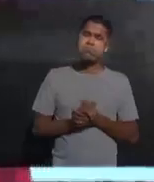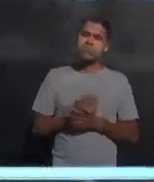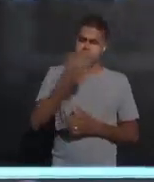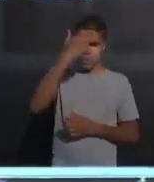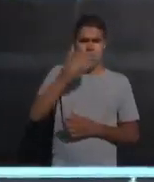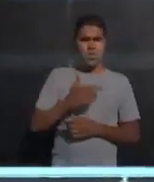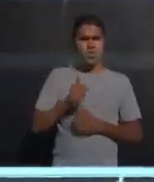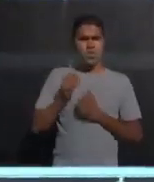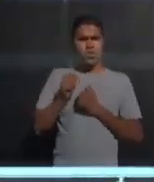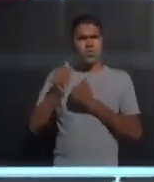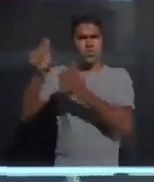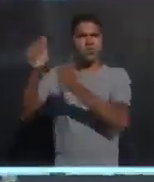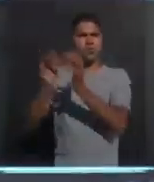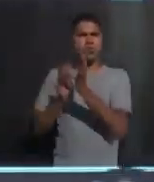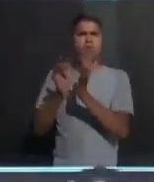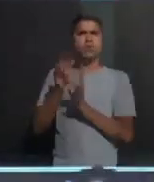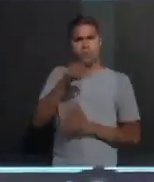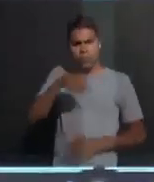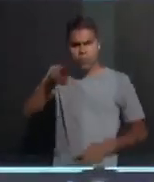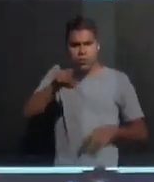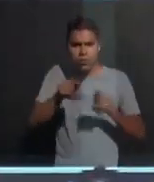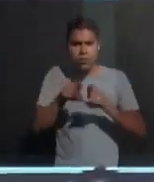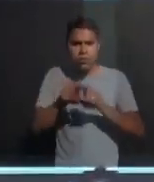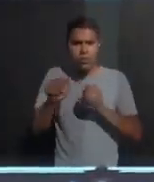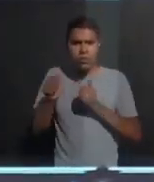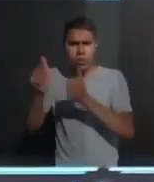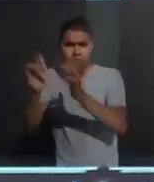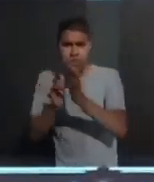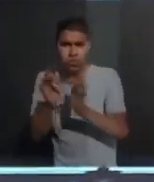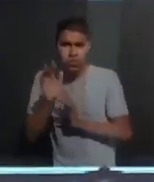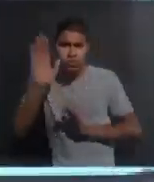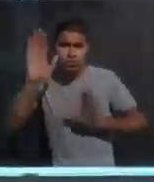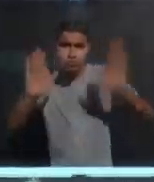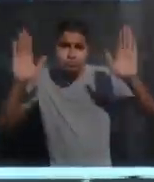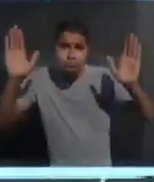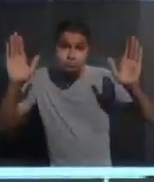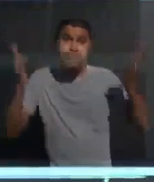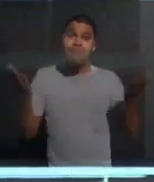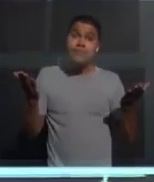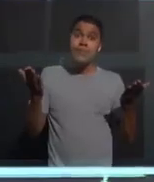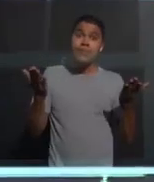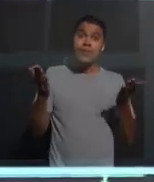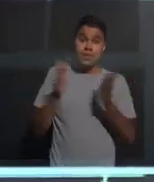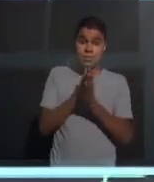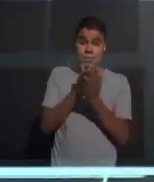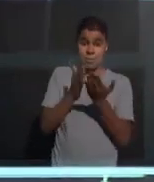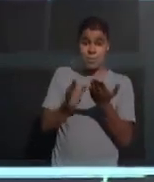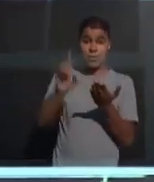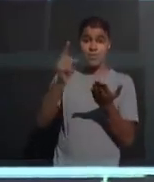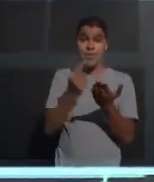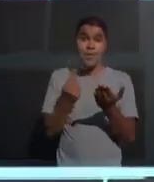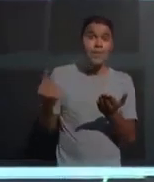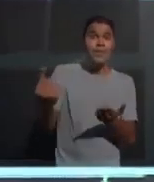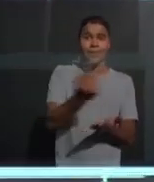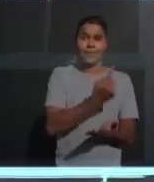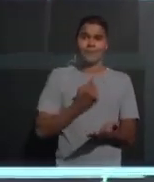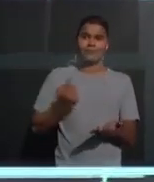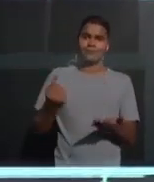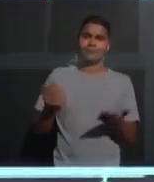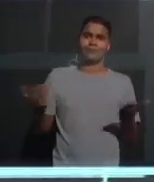eu sou uma seguidora de jesus que quer seguidor de jesus então esta palavra pra nós nessa noite